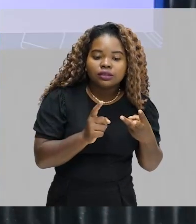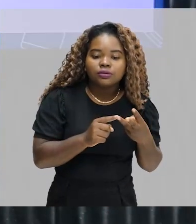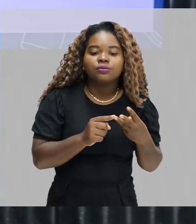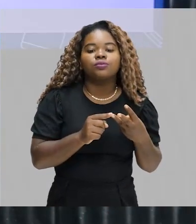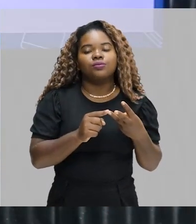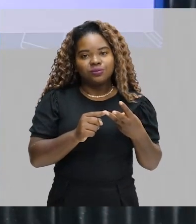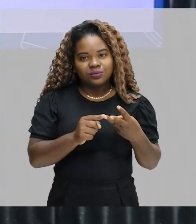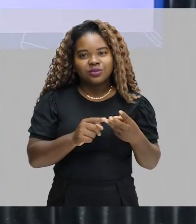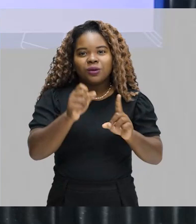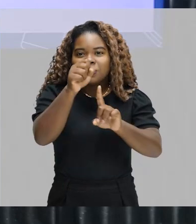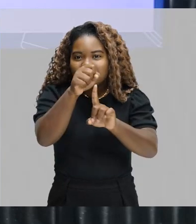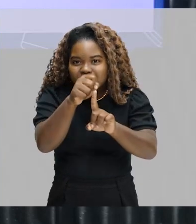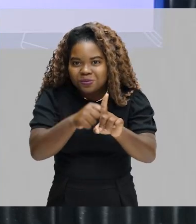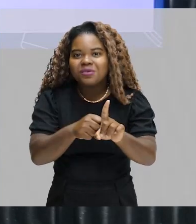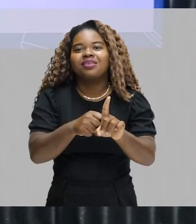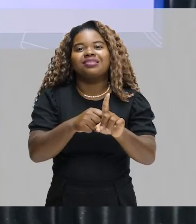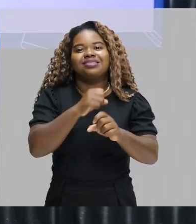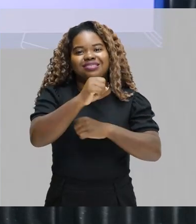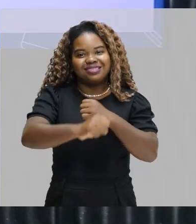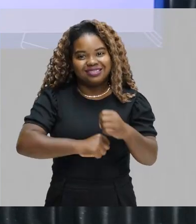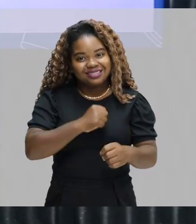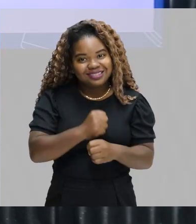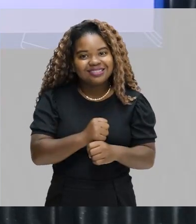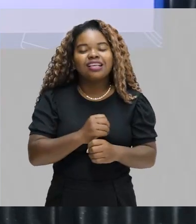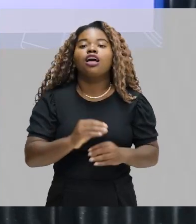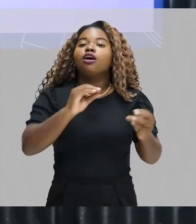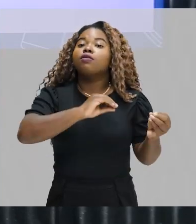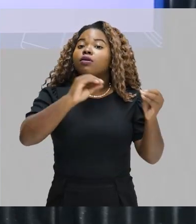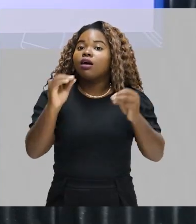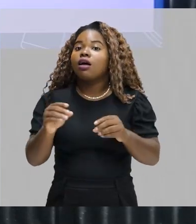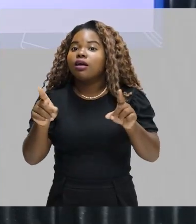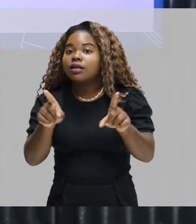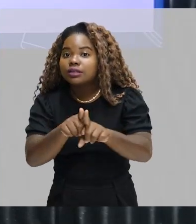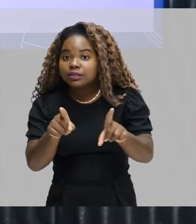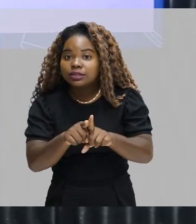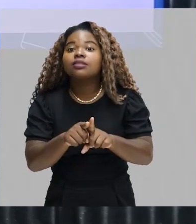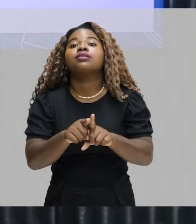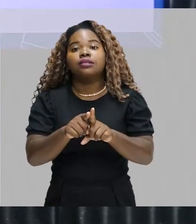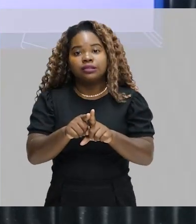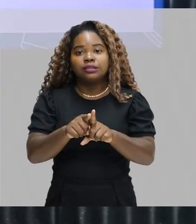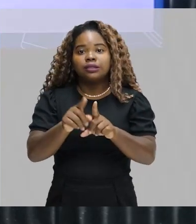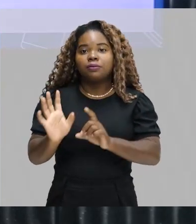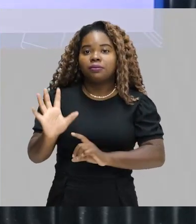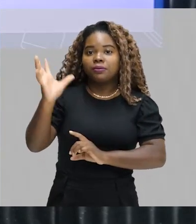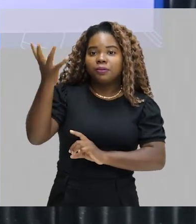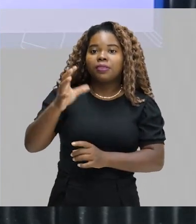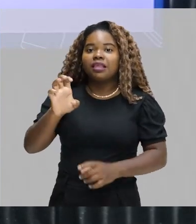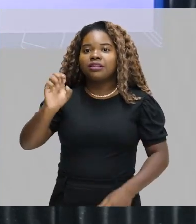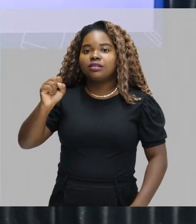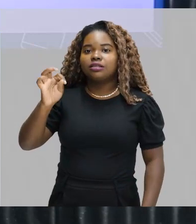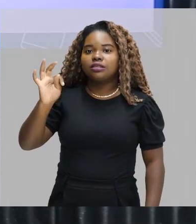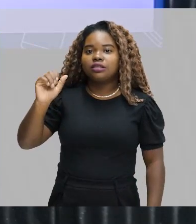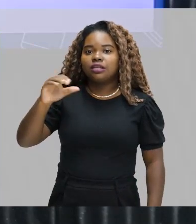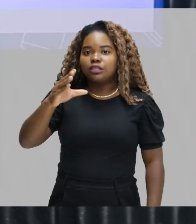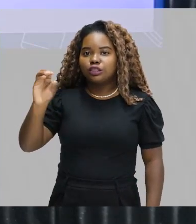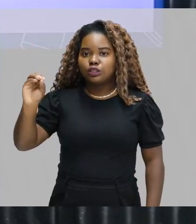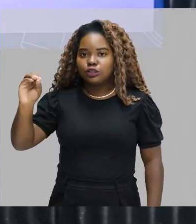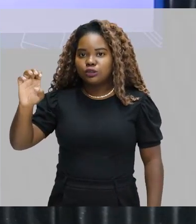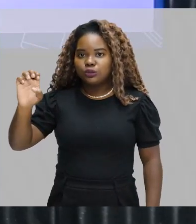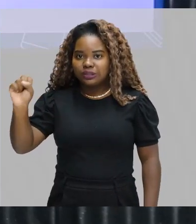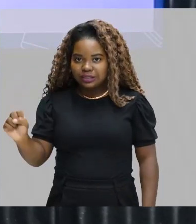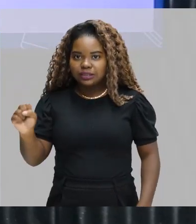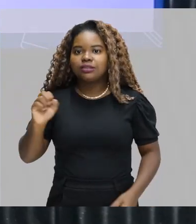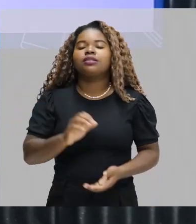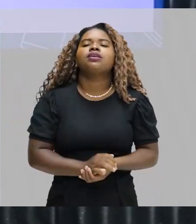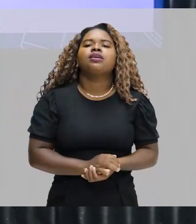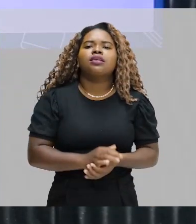year, os meses do ano. Vou colocar também estações, as estações do ano, para um vocabulário que é bem